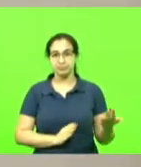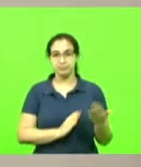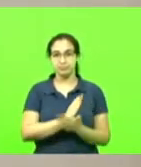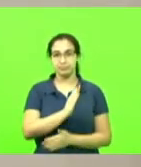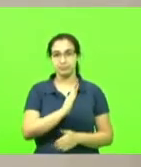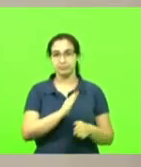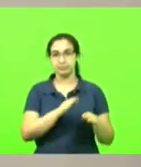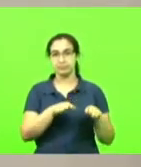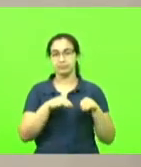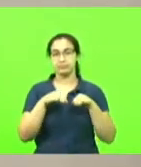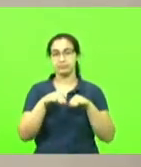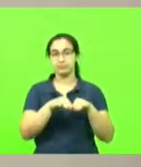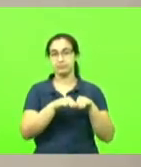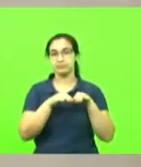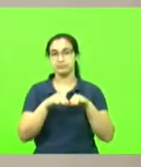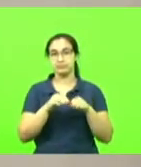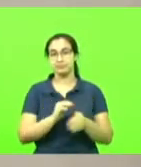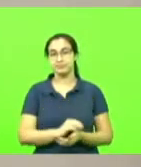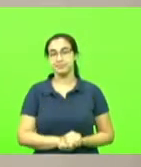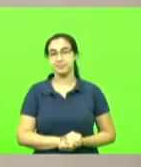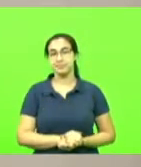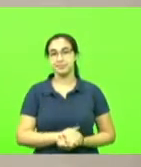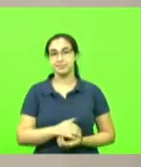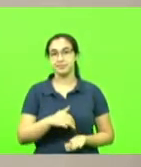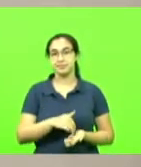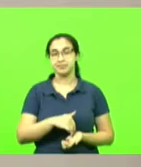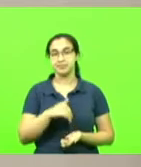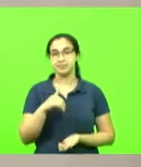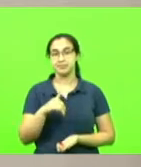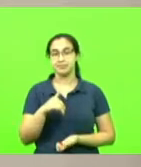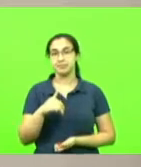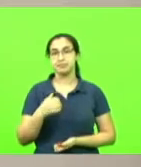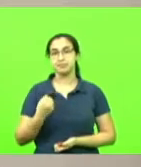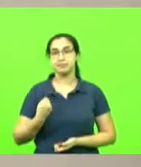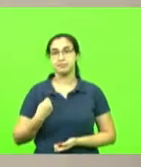Aprovado por unanimidade. Moções.